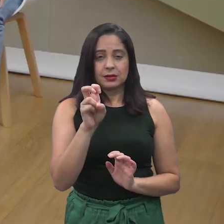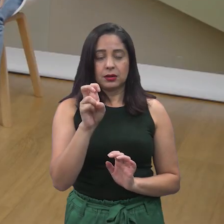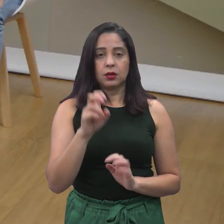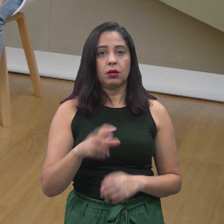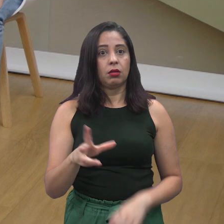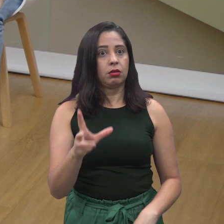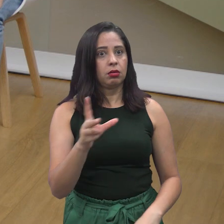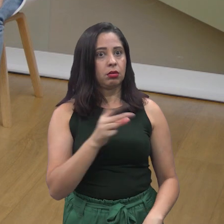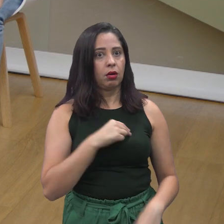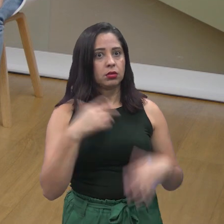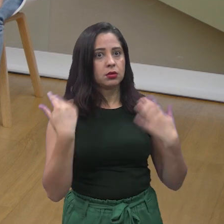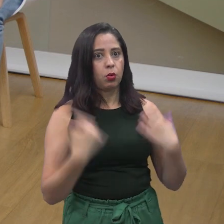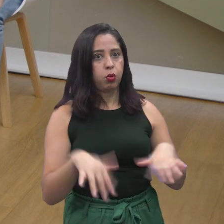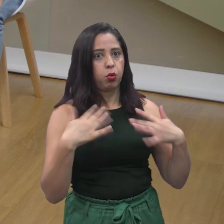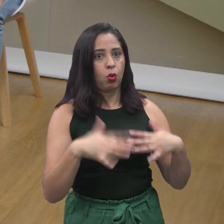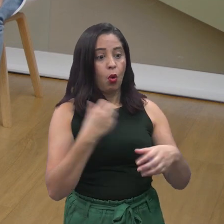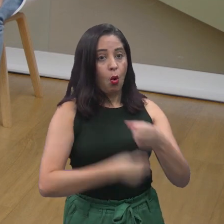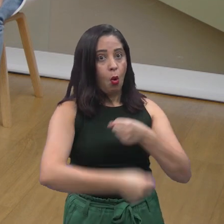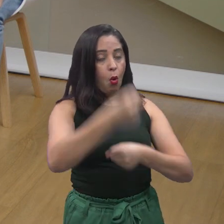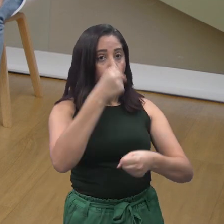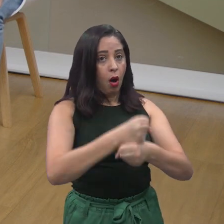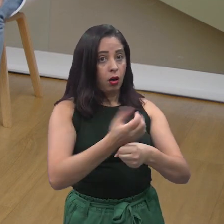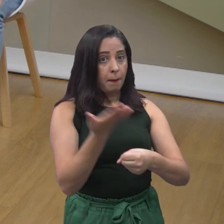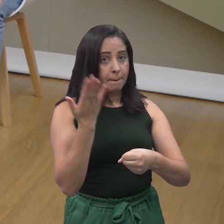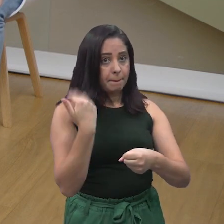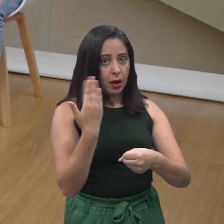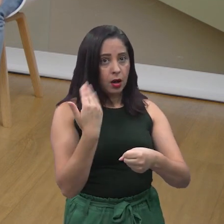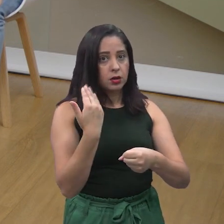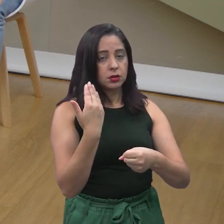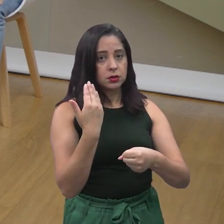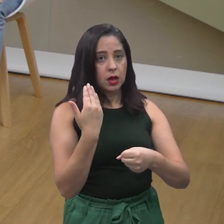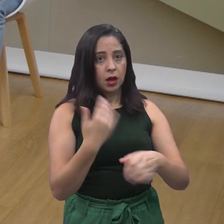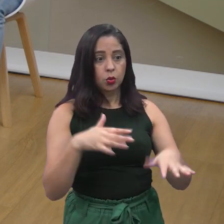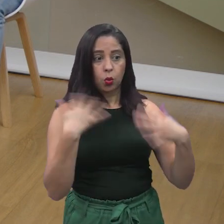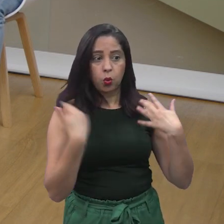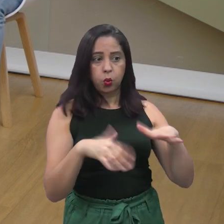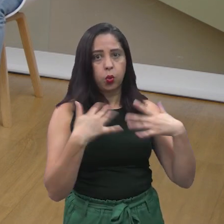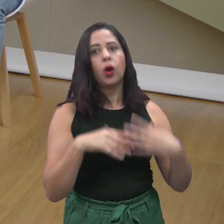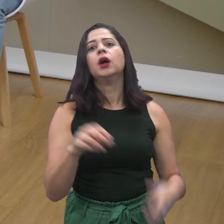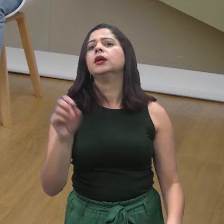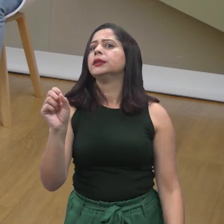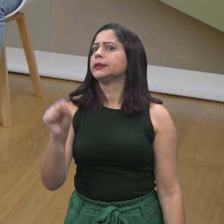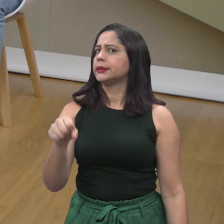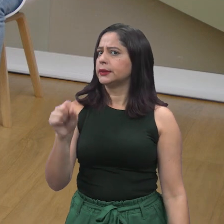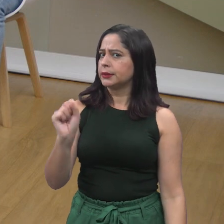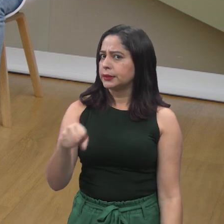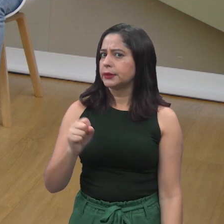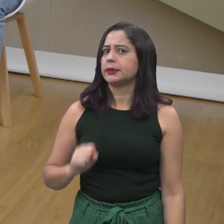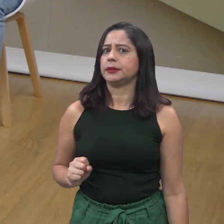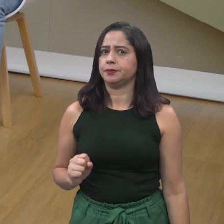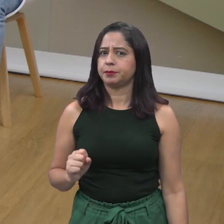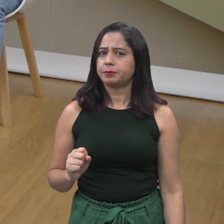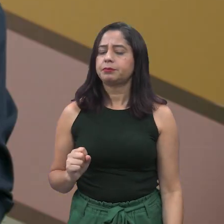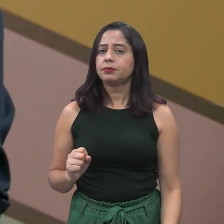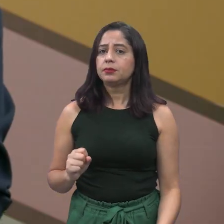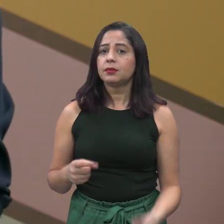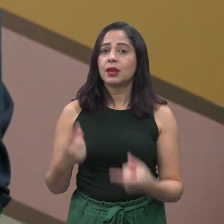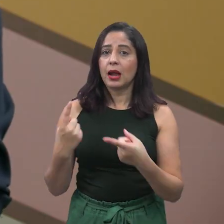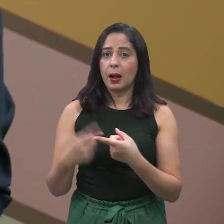casos. Nossa, o ano passado foi, assim, os números alarmantes, né, doutor? Sim, nós tivemos aí a presença não somente do